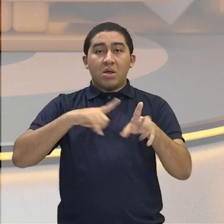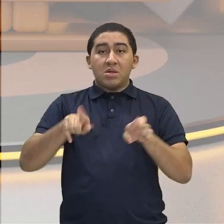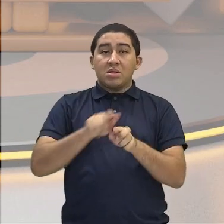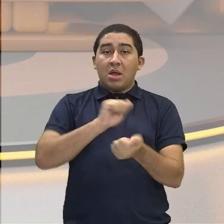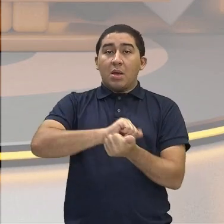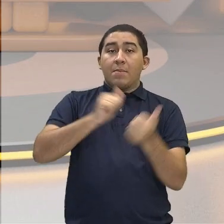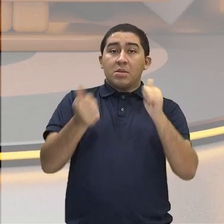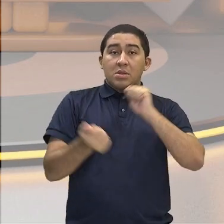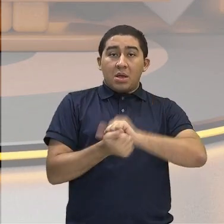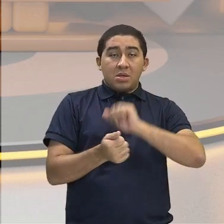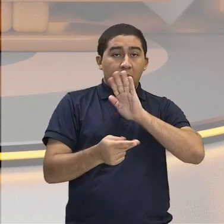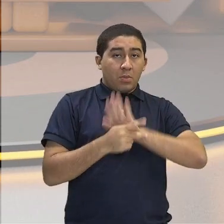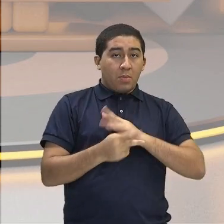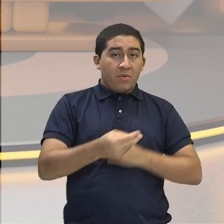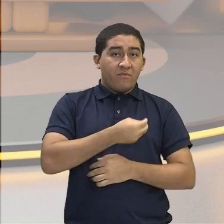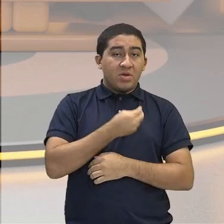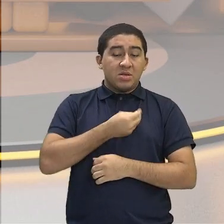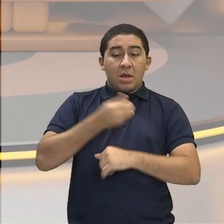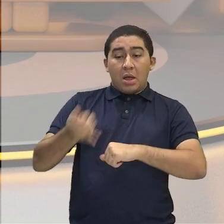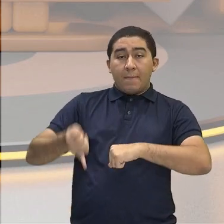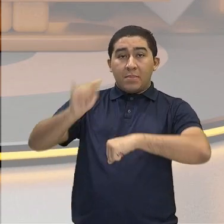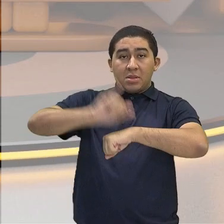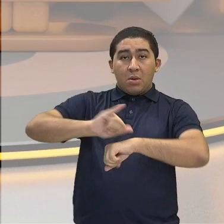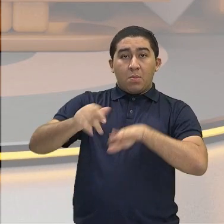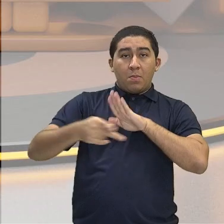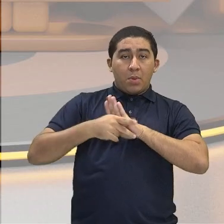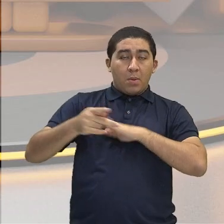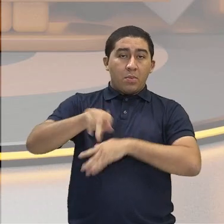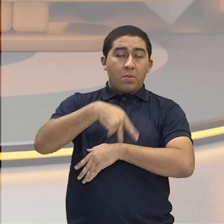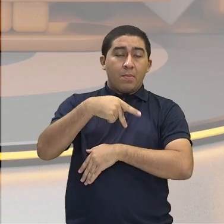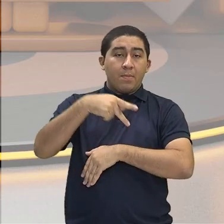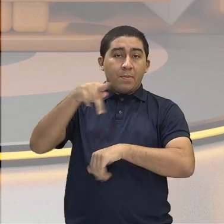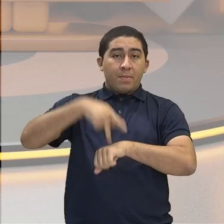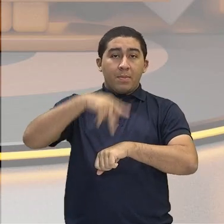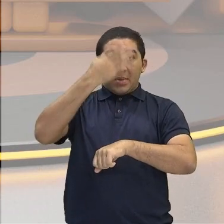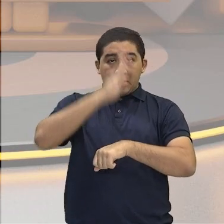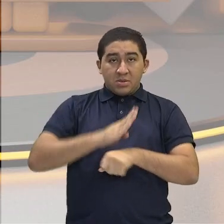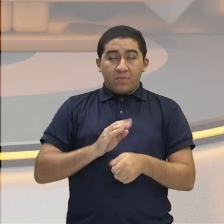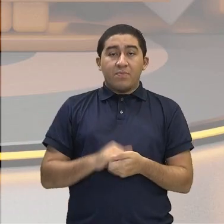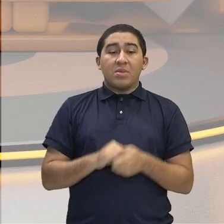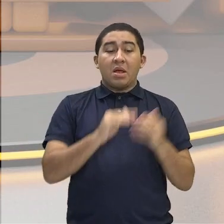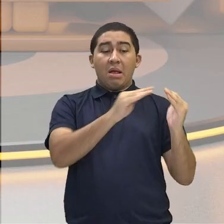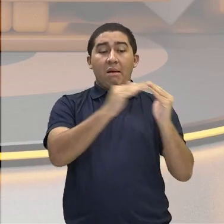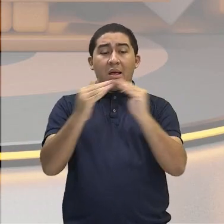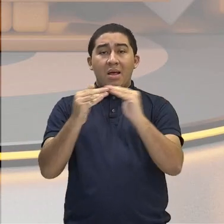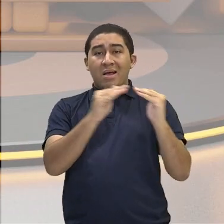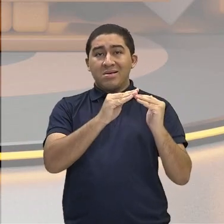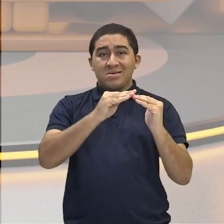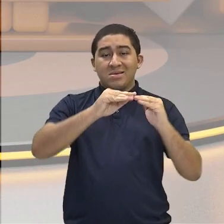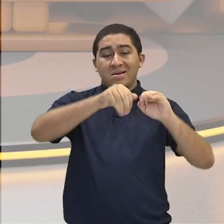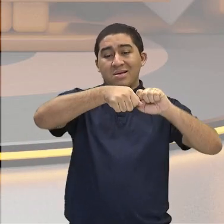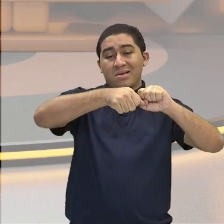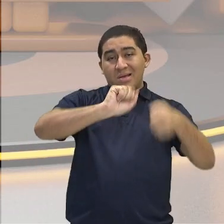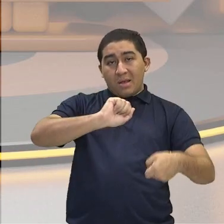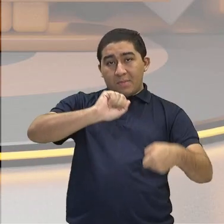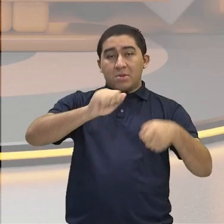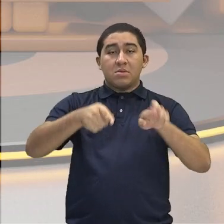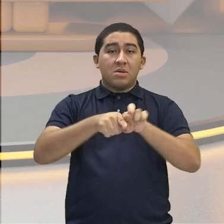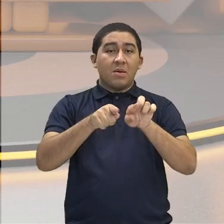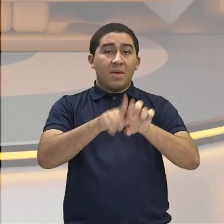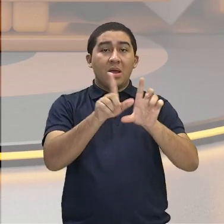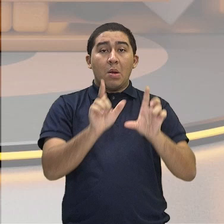adaptável para ser, né, a capital. Então, houve a demolição de casebres e cortiços, que era a moradia